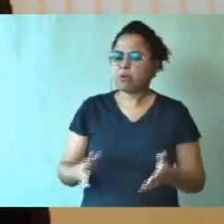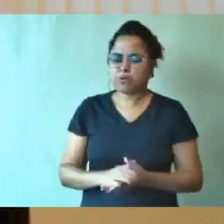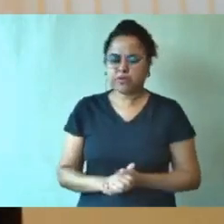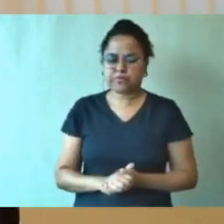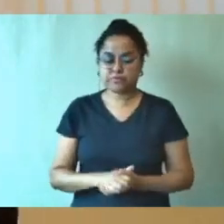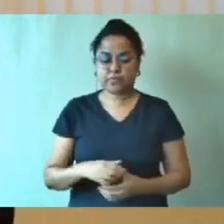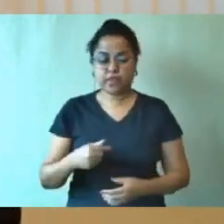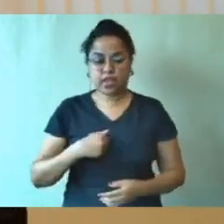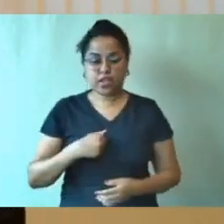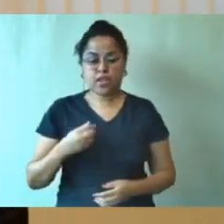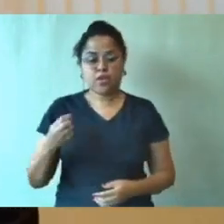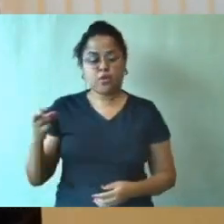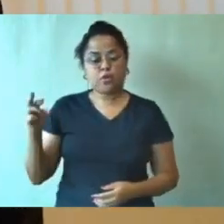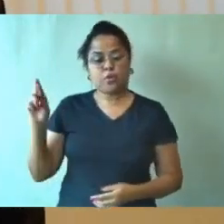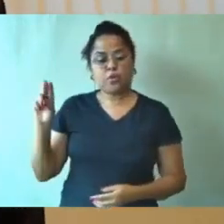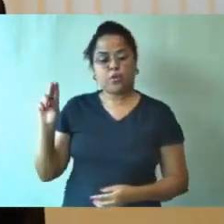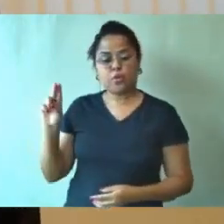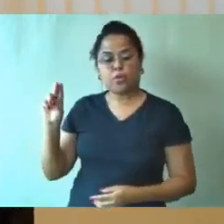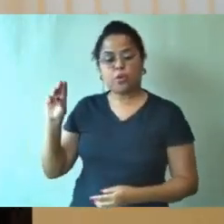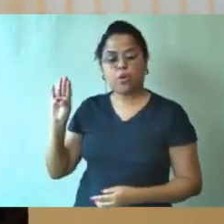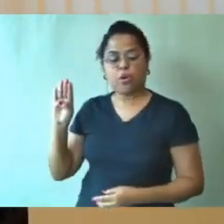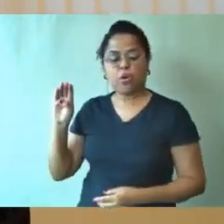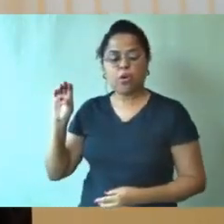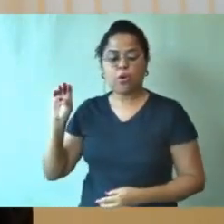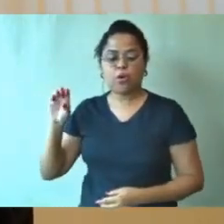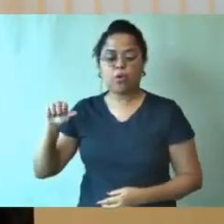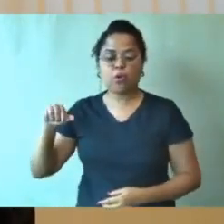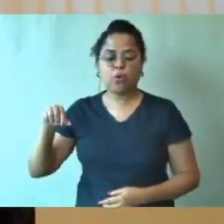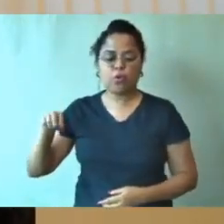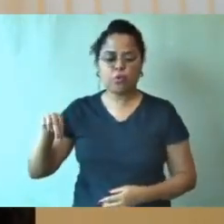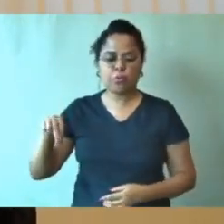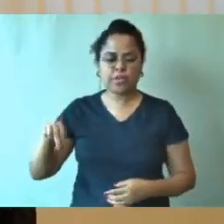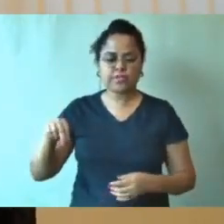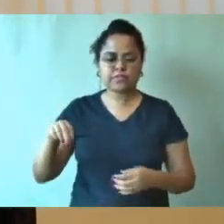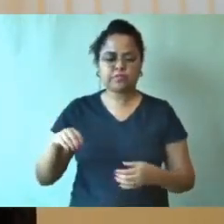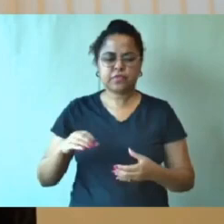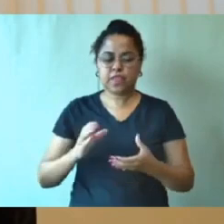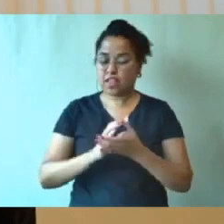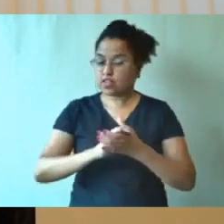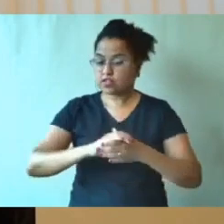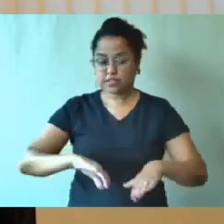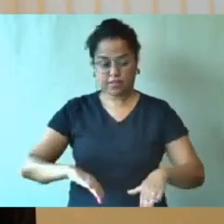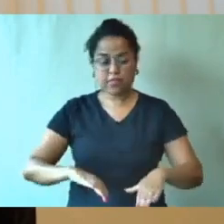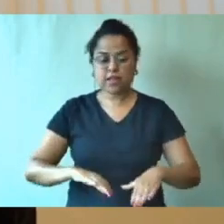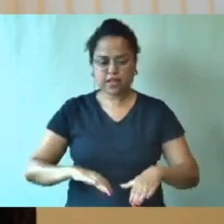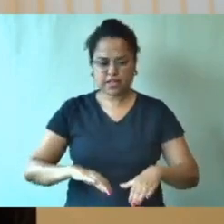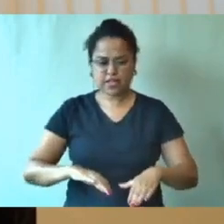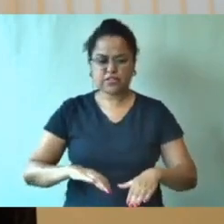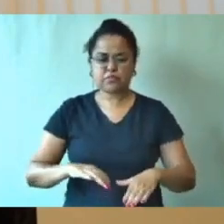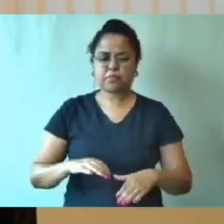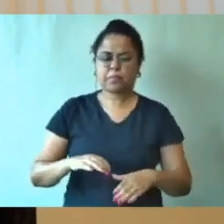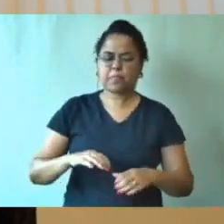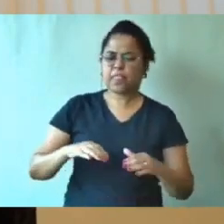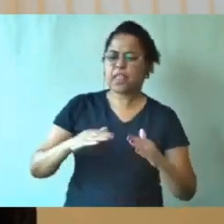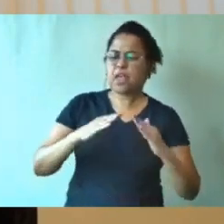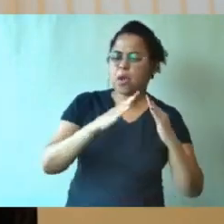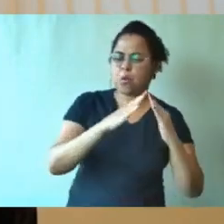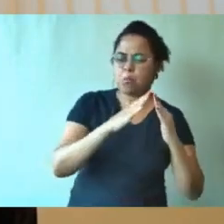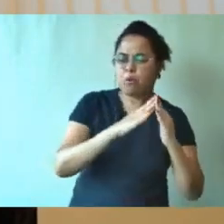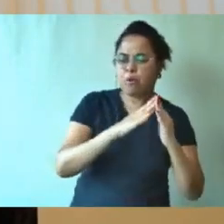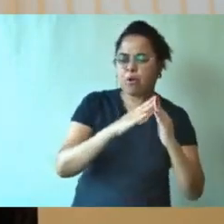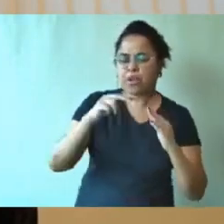Rubens Lessa Carvalho, 70 anos de idade, estado civil divorciado, residente na cidade de Nova